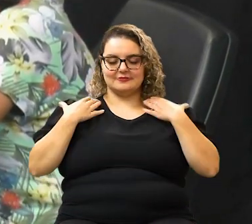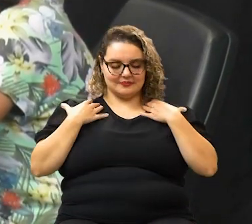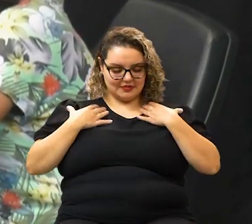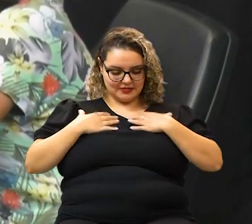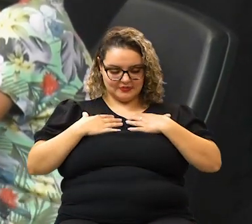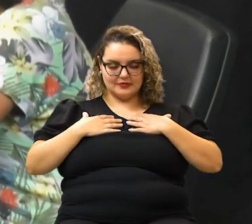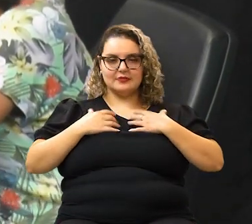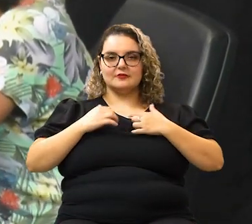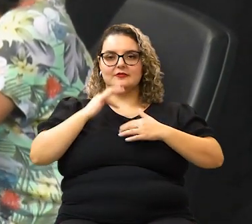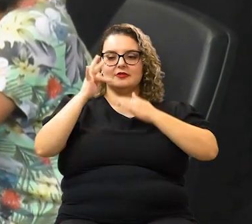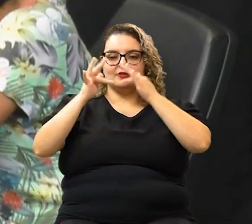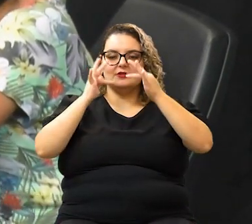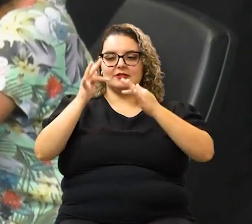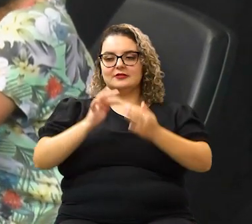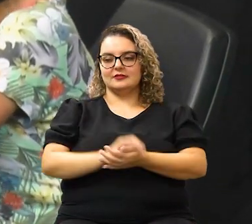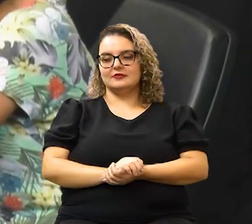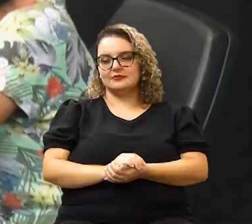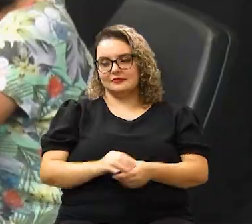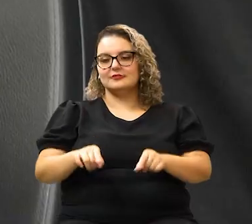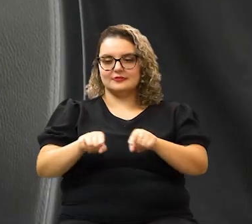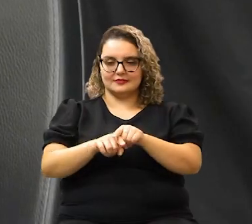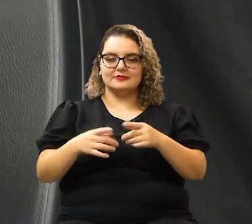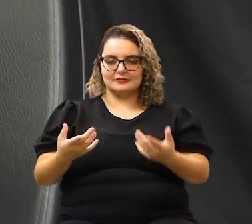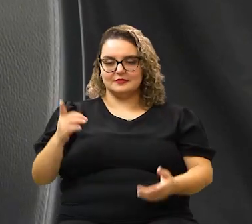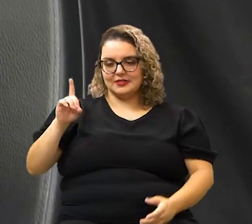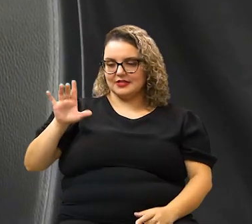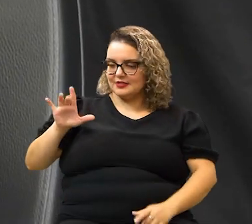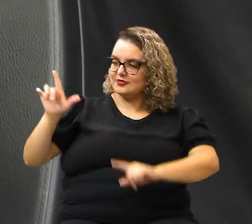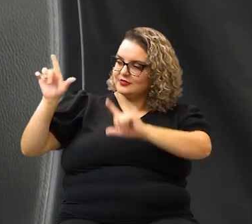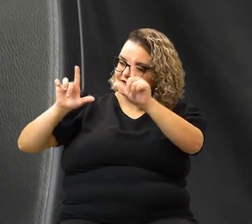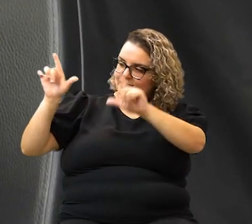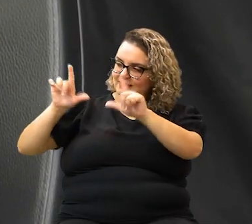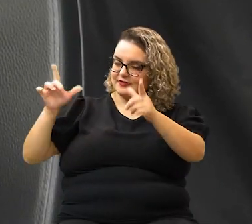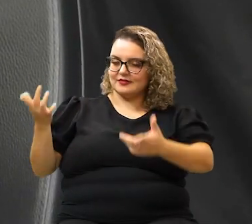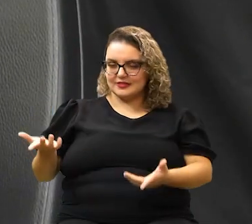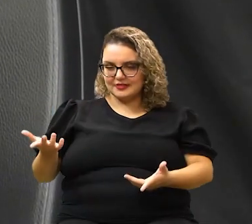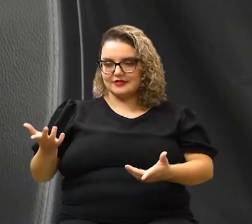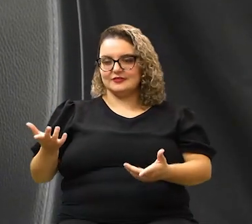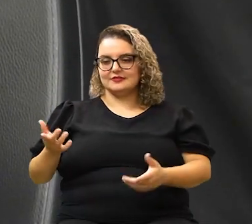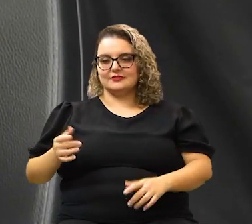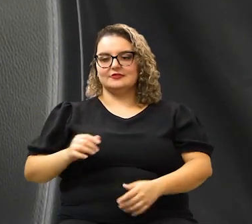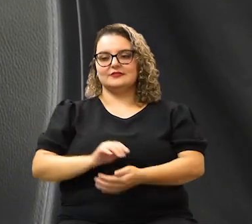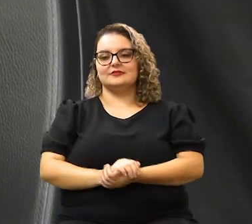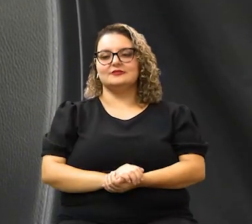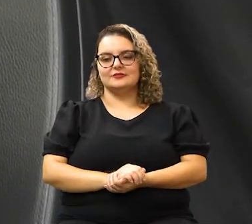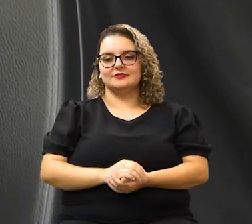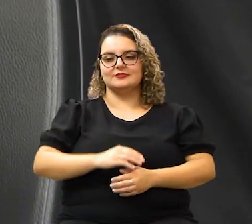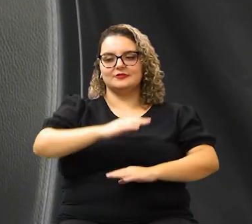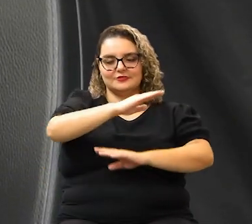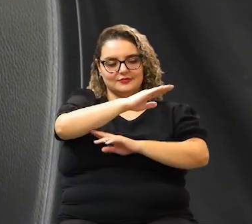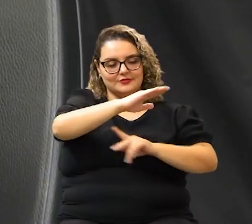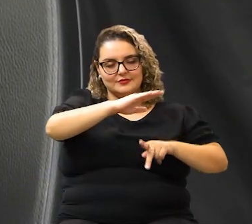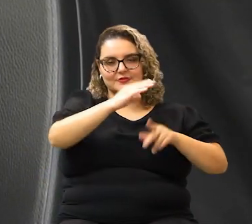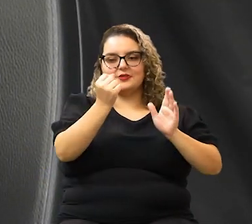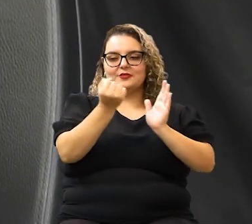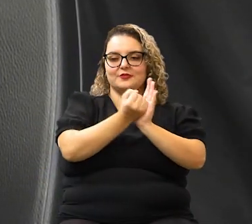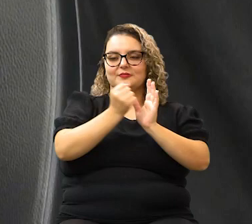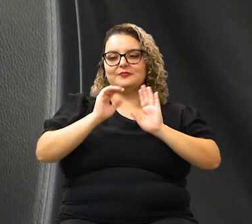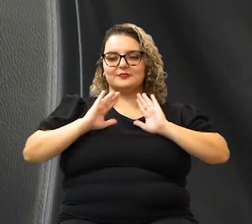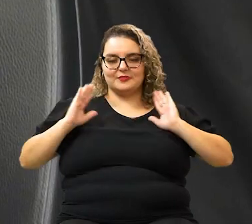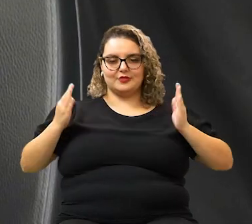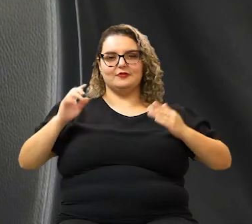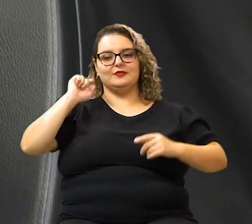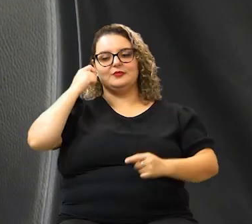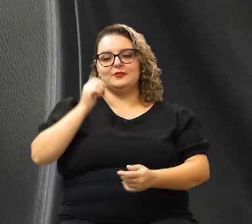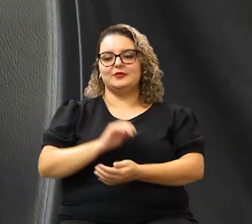blusa florida. Tá. E também aqui na minha direita tem a televisão Na Casa do Povo e o fundo